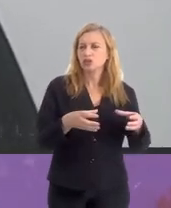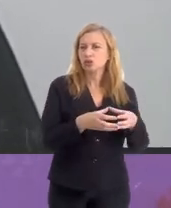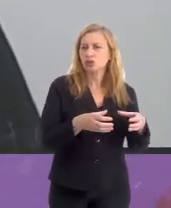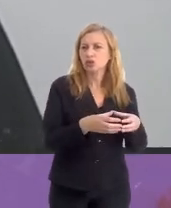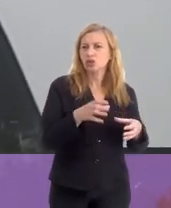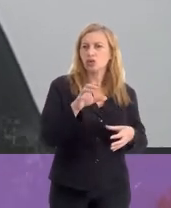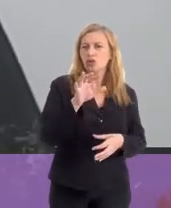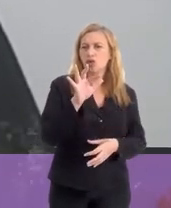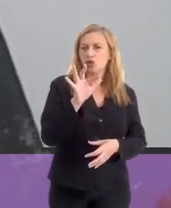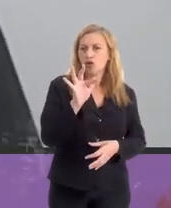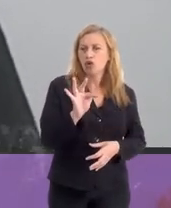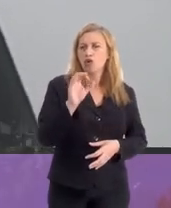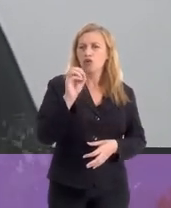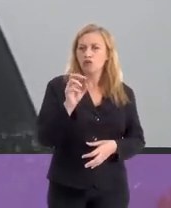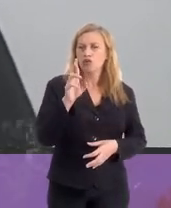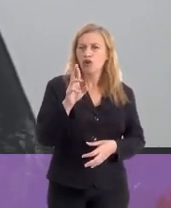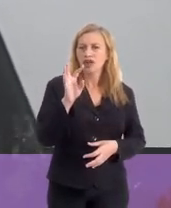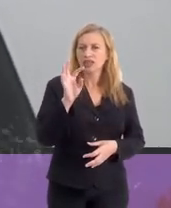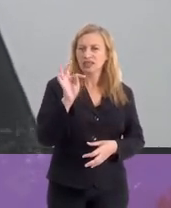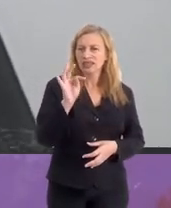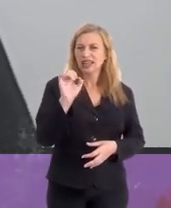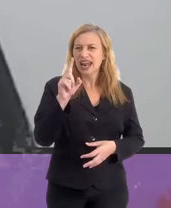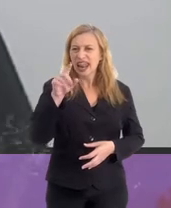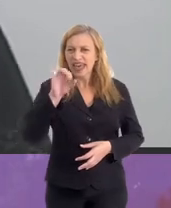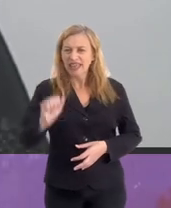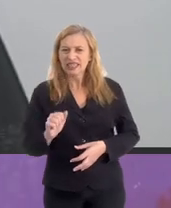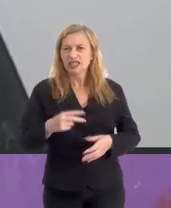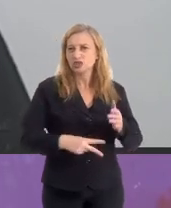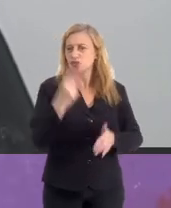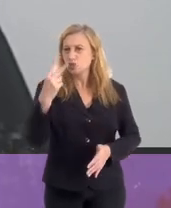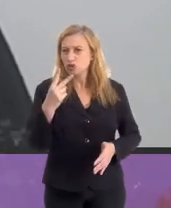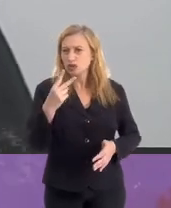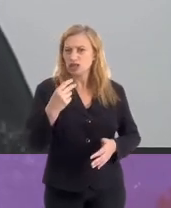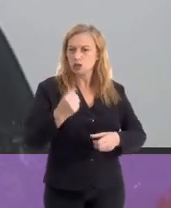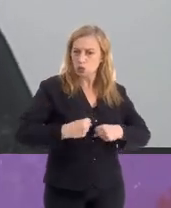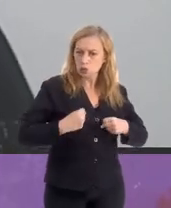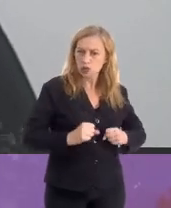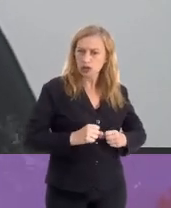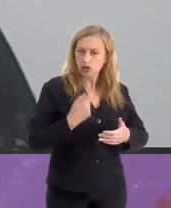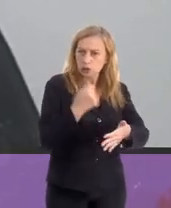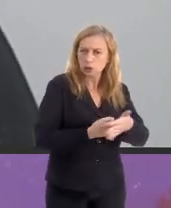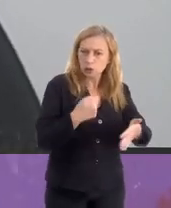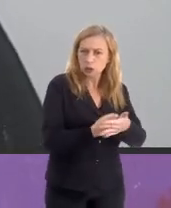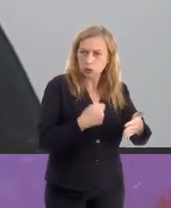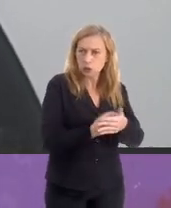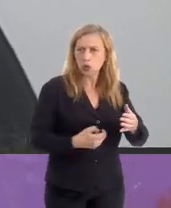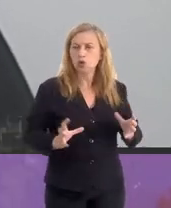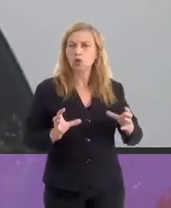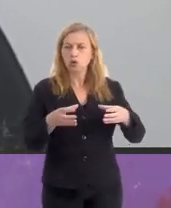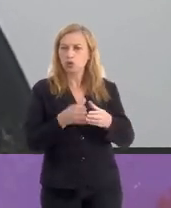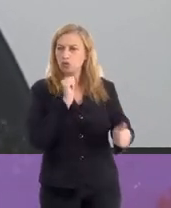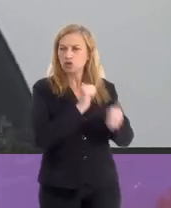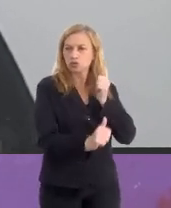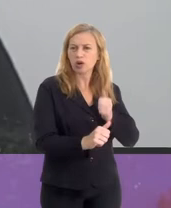vezes né uma situação boa confortável né e de luta porque um grupo do